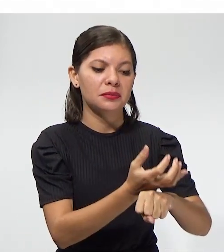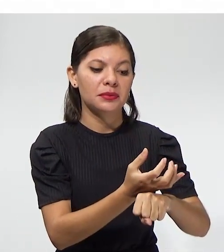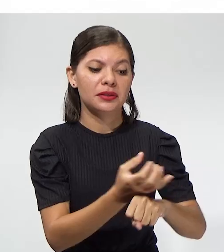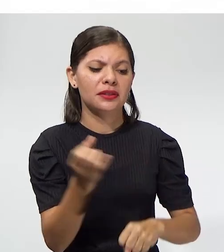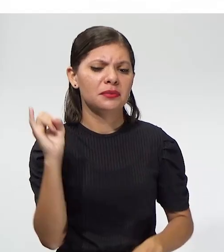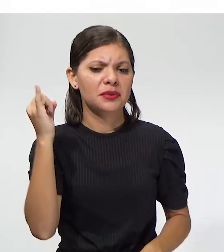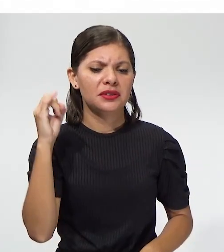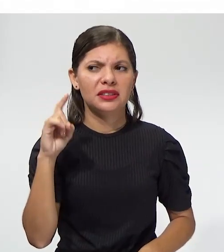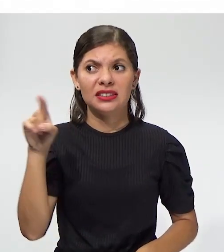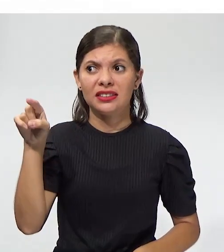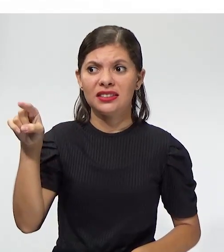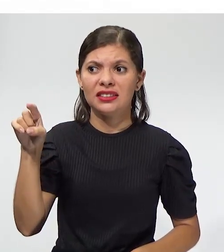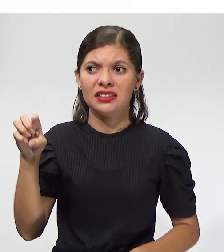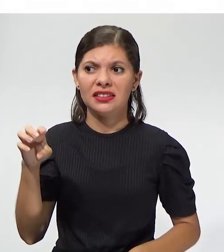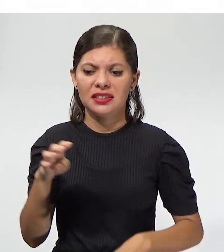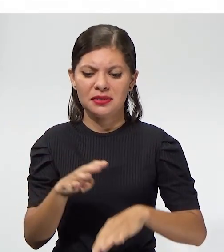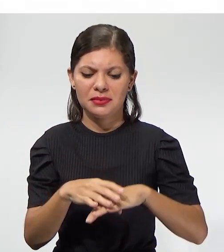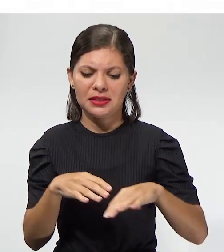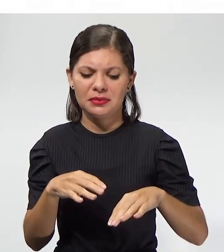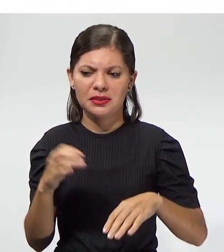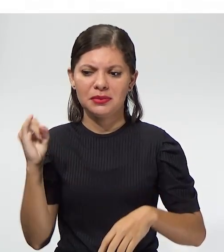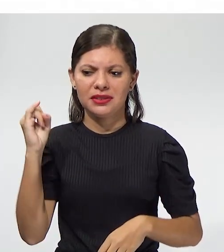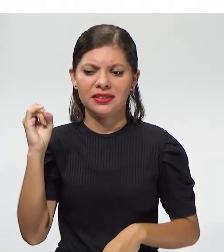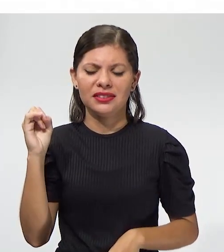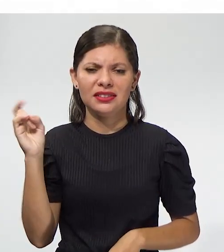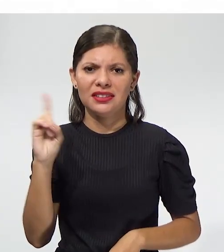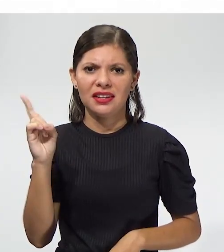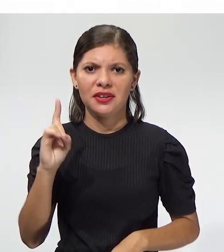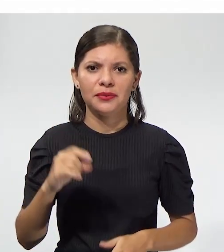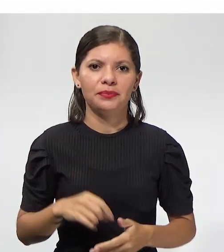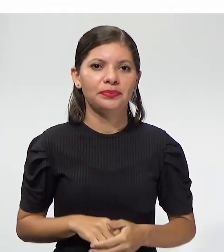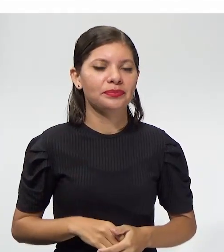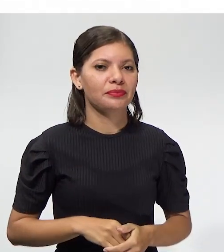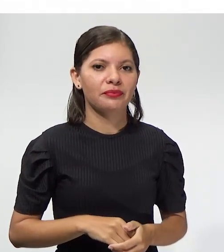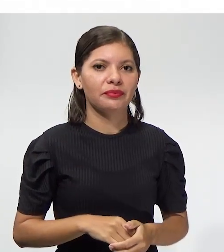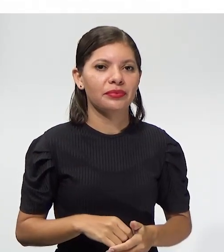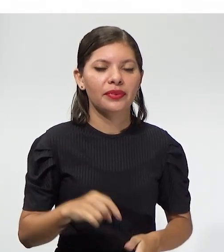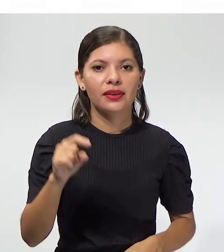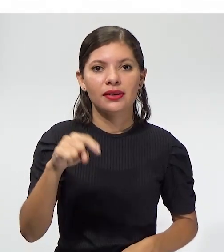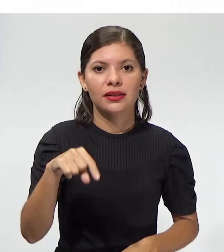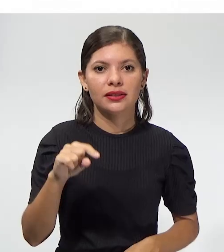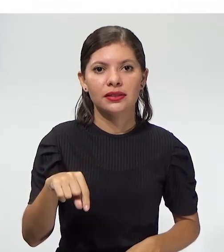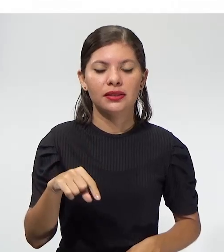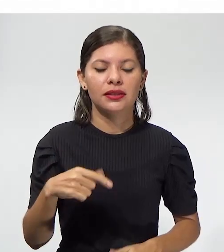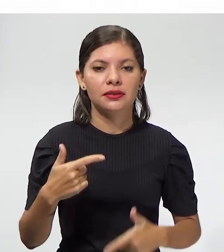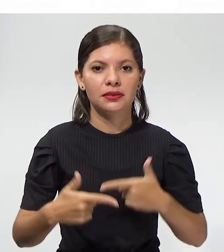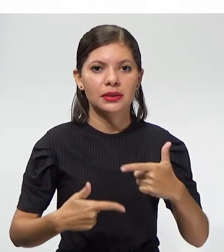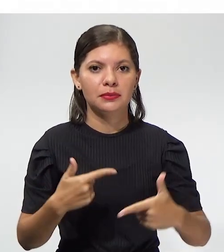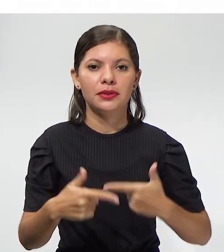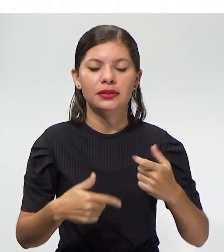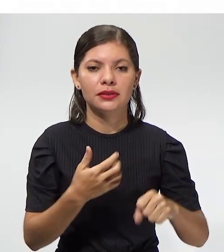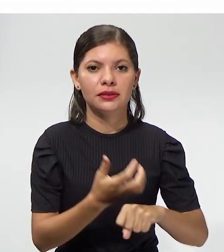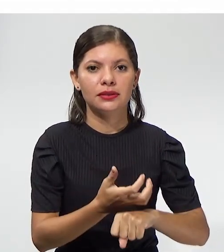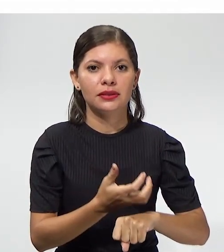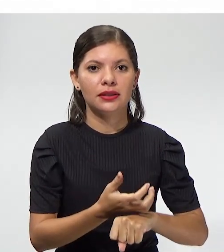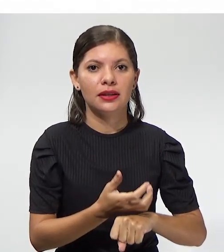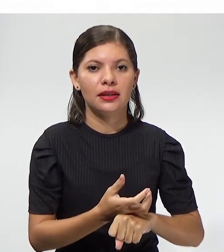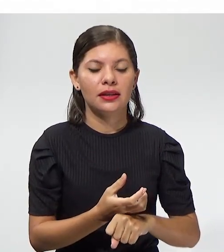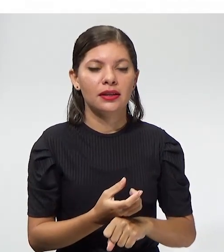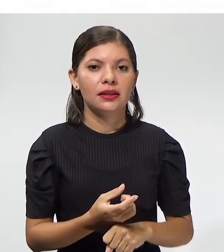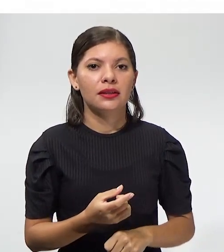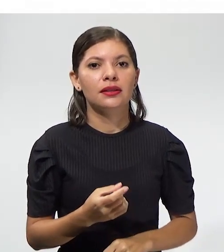que outras. E no trabalho interdisciplinar, nossa disciplina não é mais importante, o mais importante é o nosso objetivo em